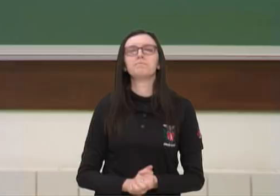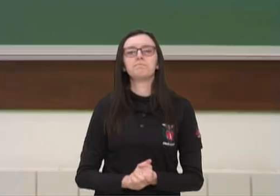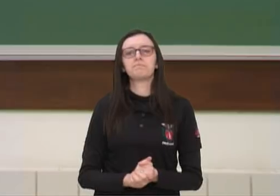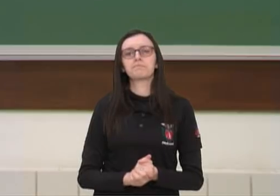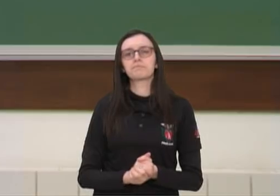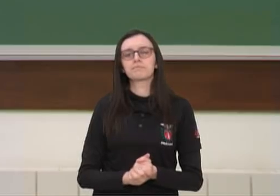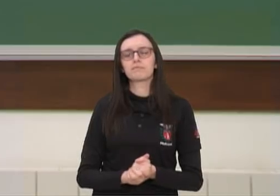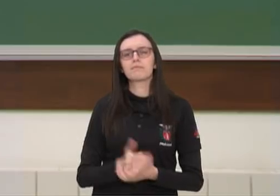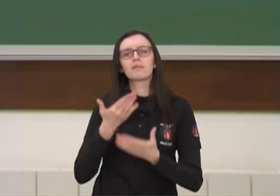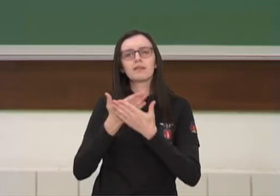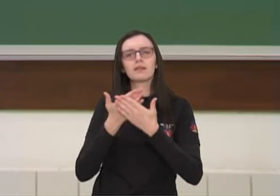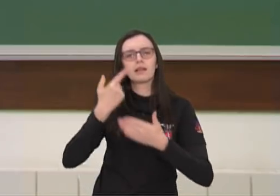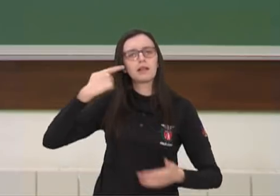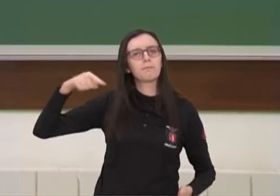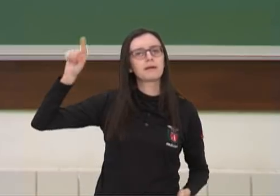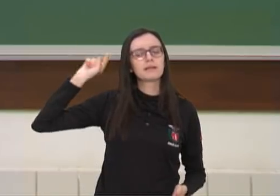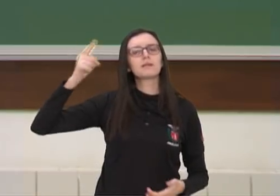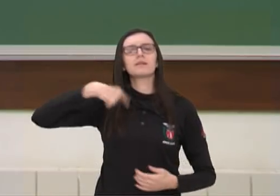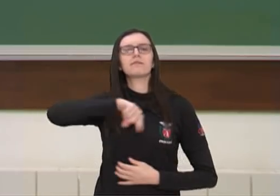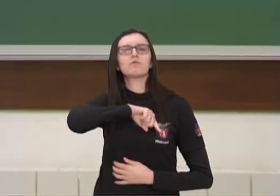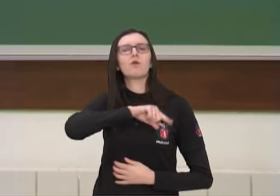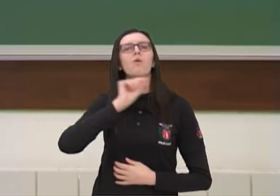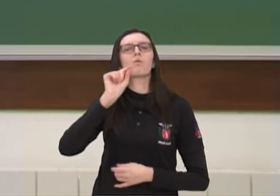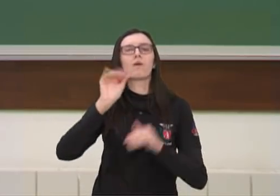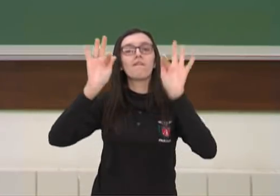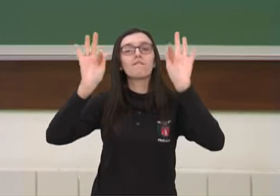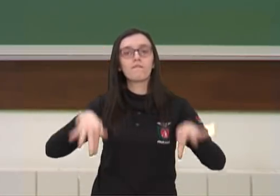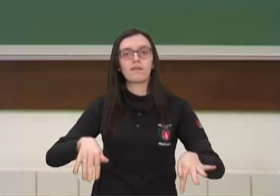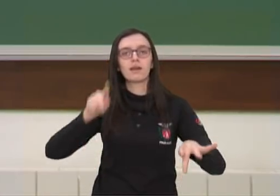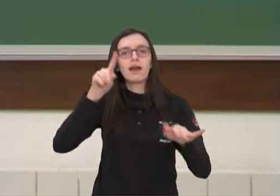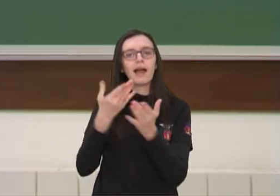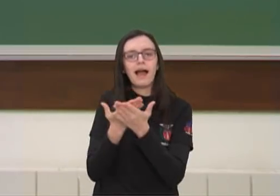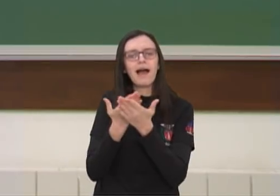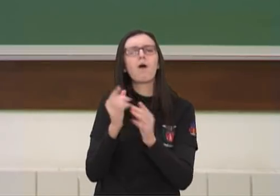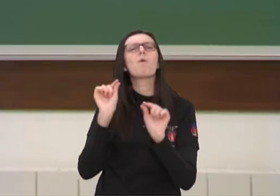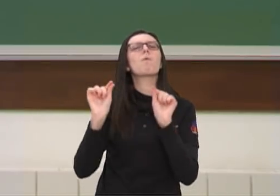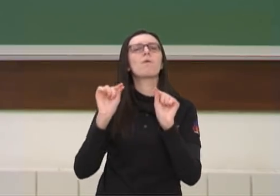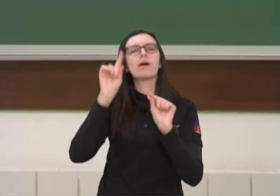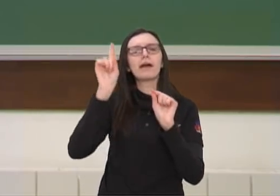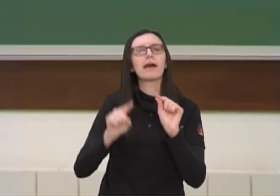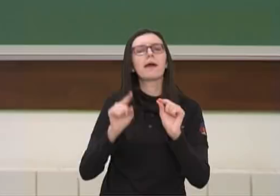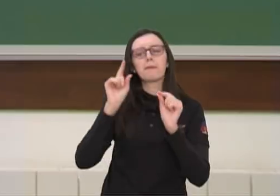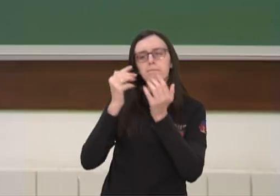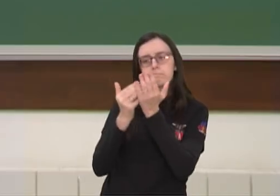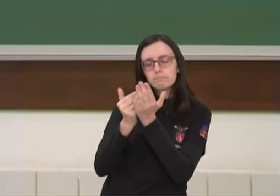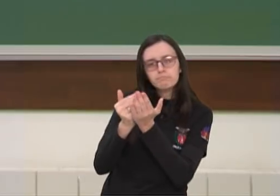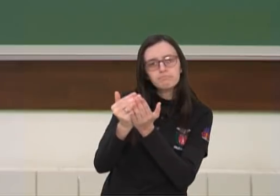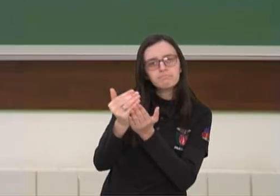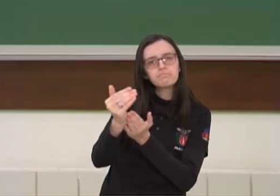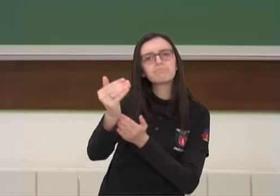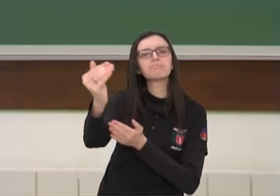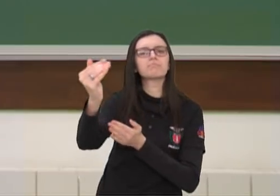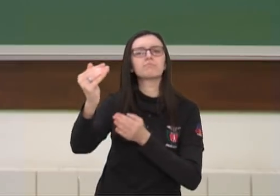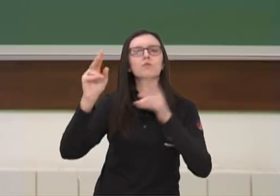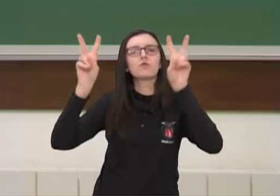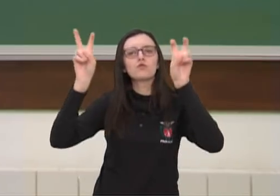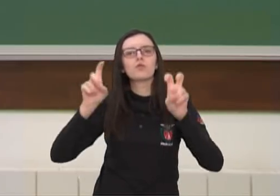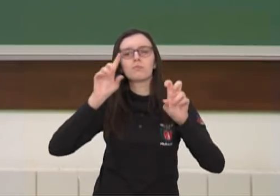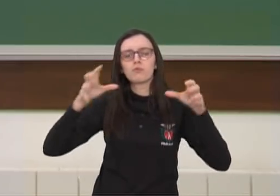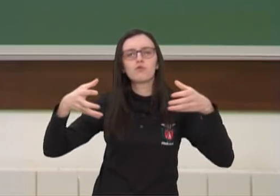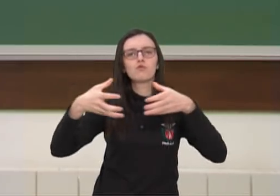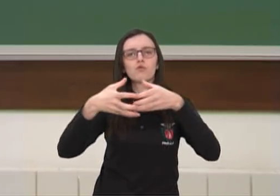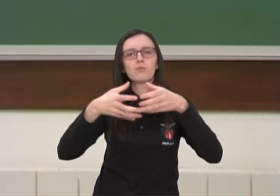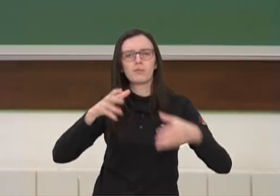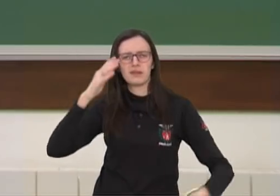Na aula passada, a gente finalizou a nossa aula dando uma introdução no conjunto dos números